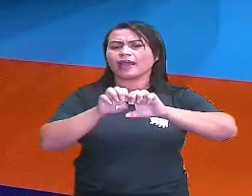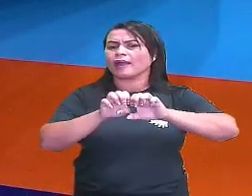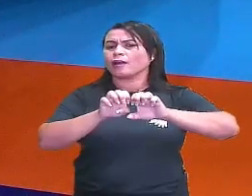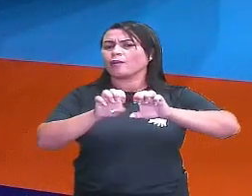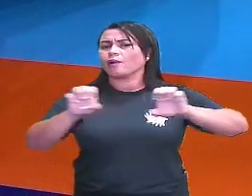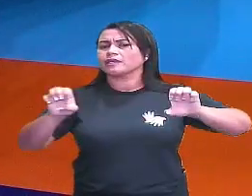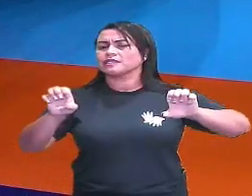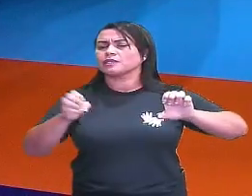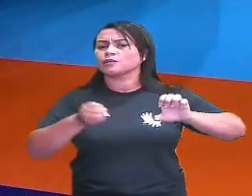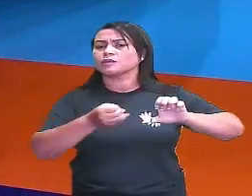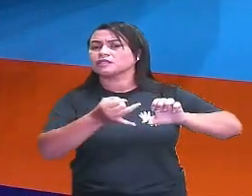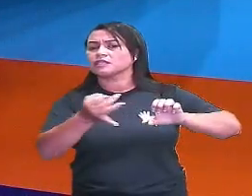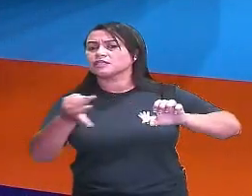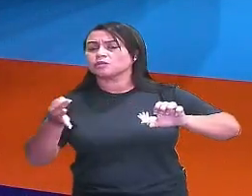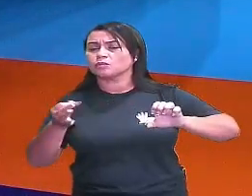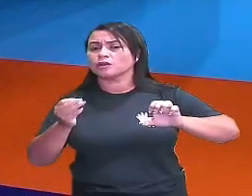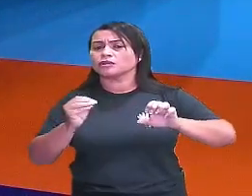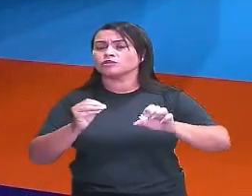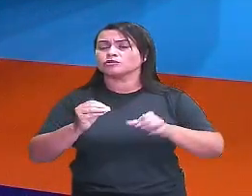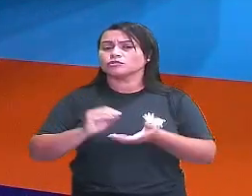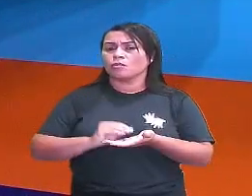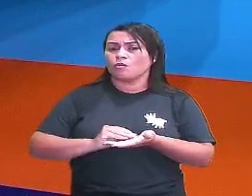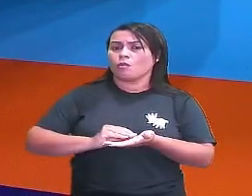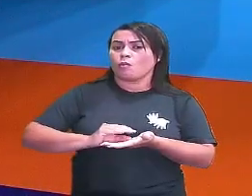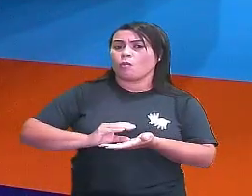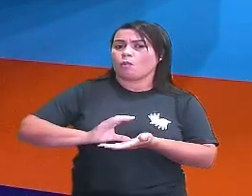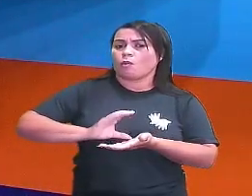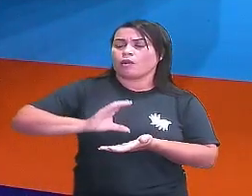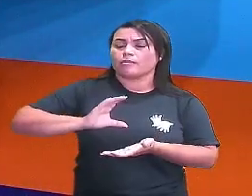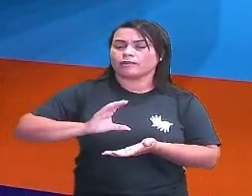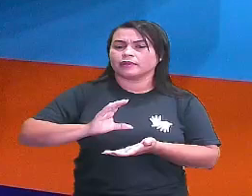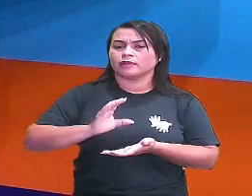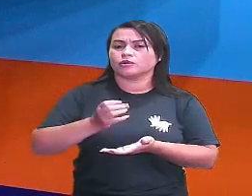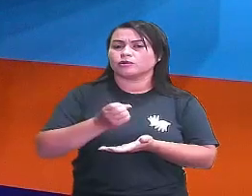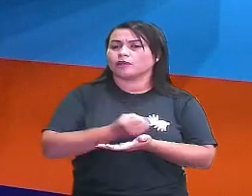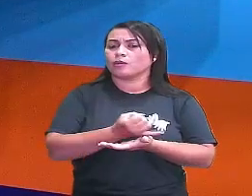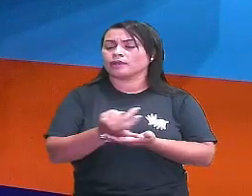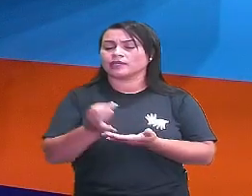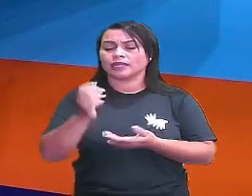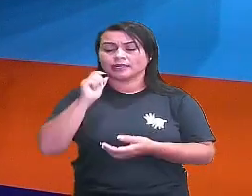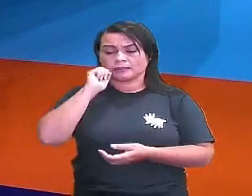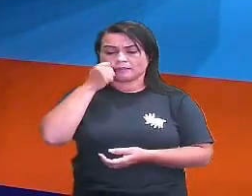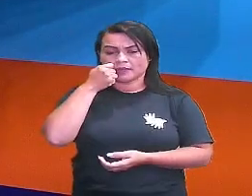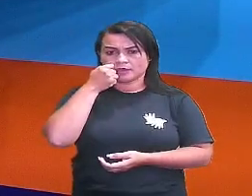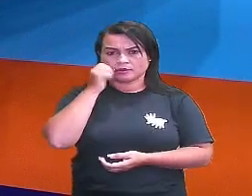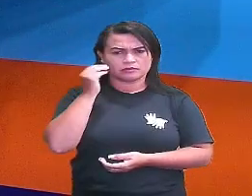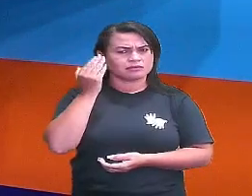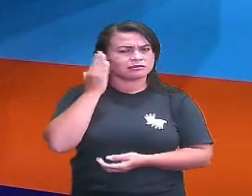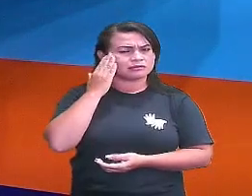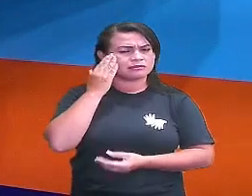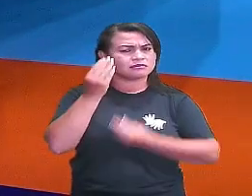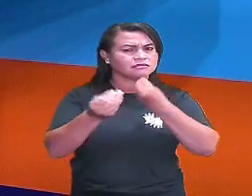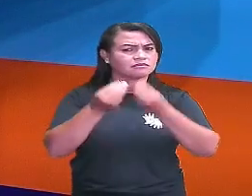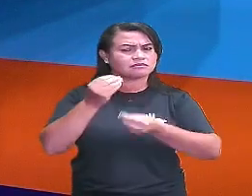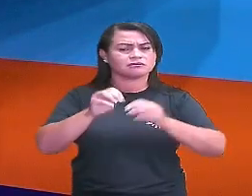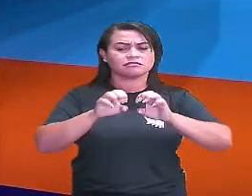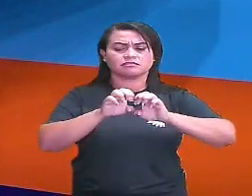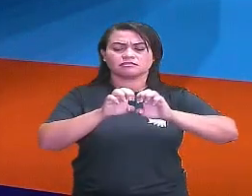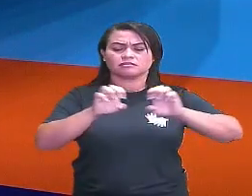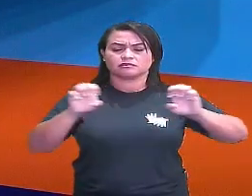da quantidade de fermento em relação ao número de pães? Primeiro eu quero saber que equação é essa,